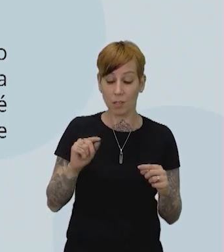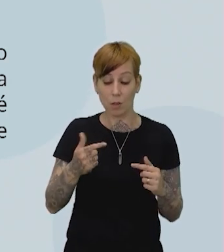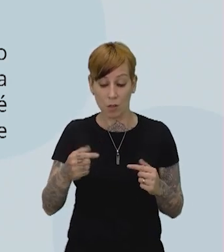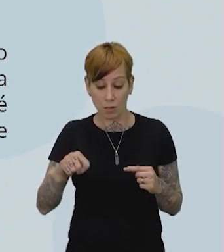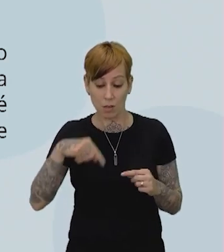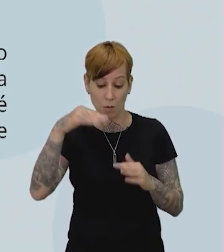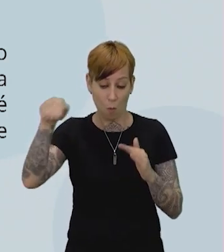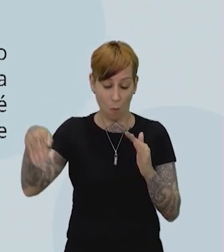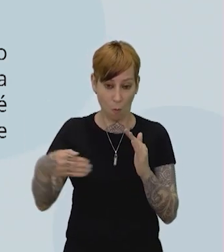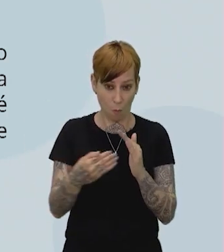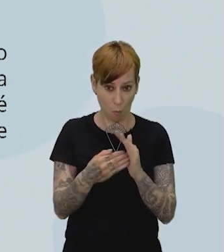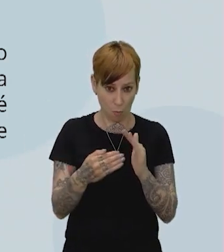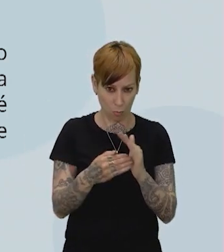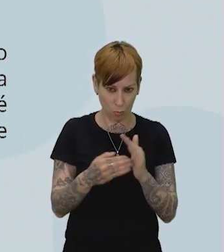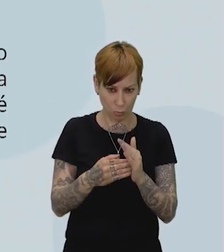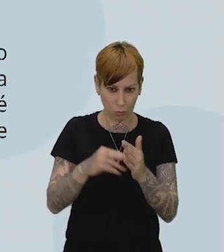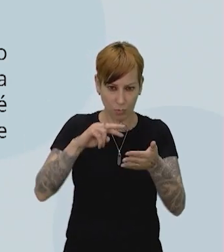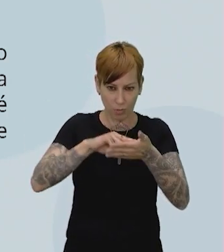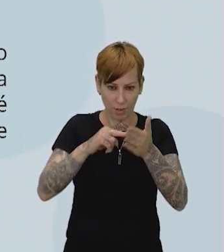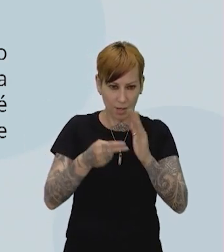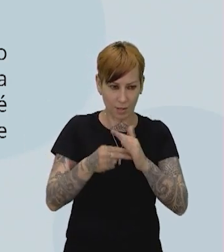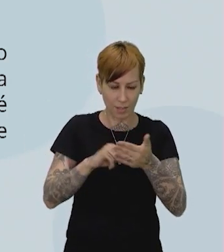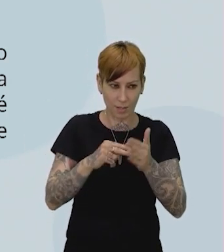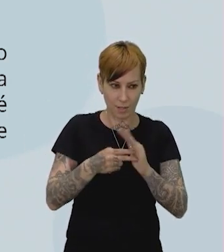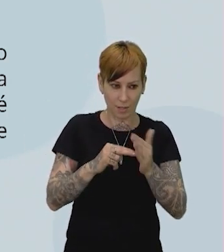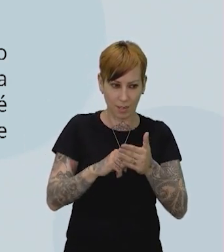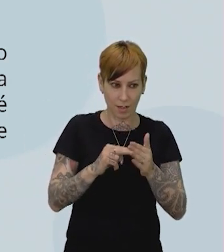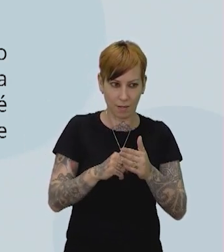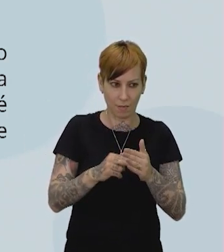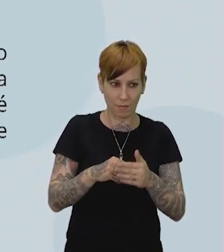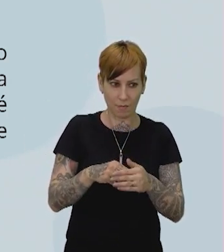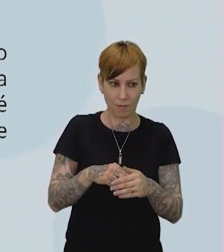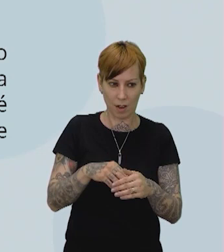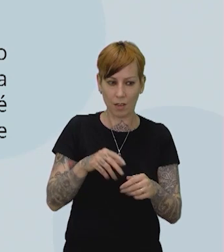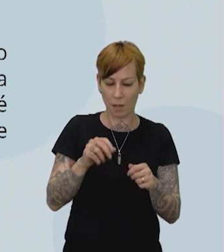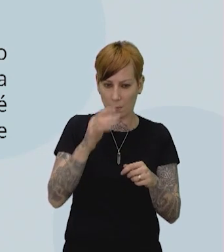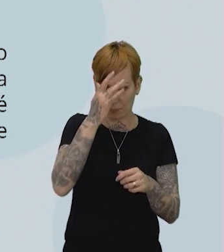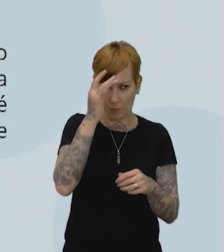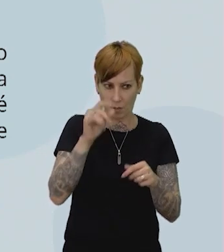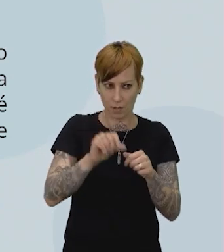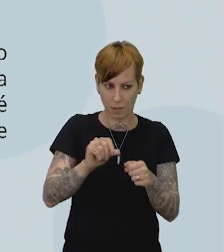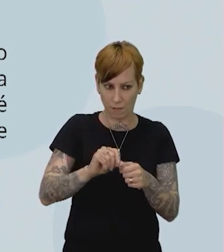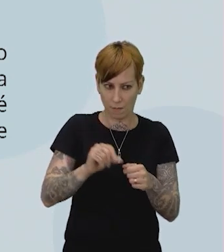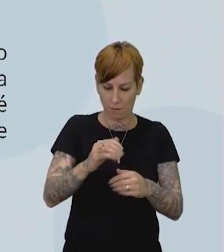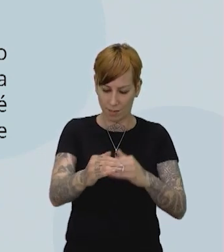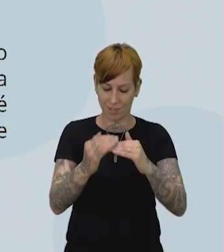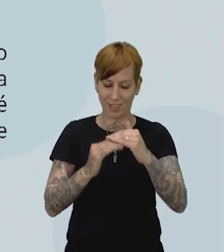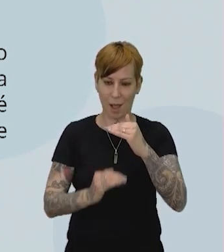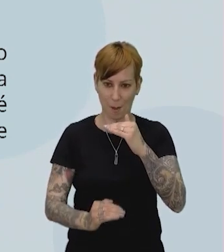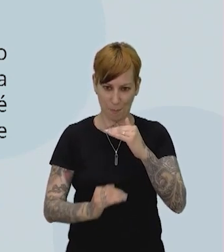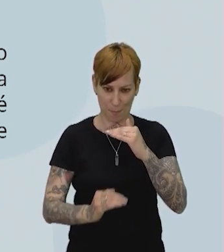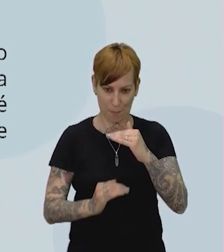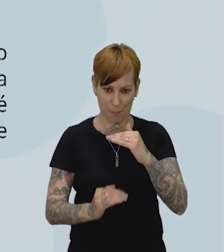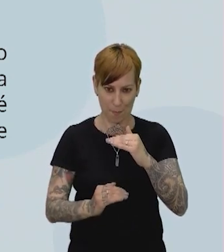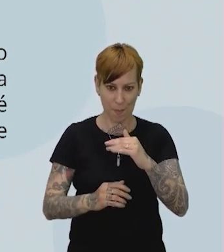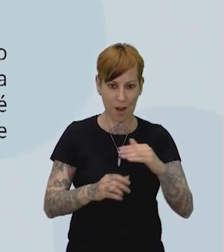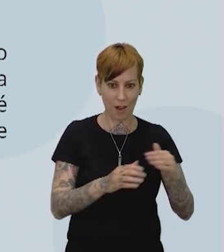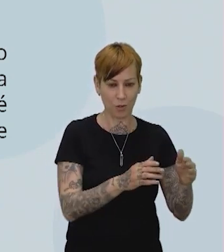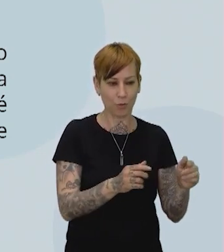significa que o produtor é submisso ao objeto que produz, né? É a alienação. Vou explicar esse